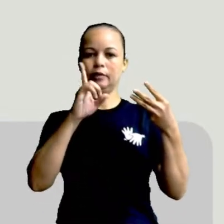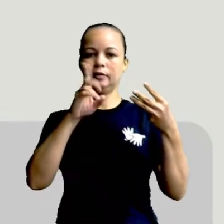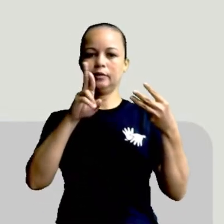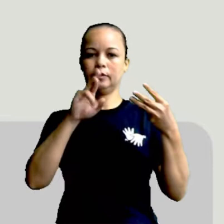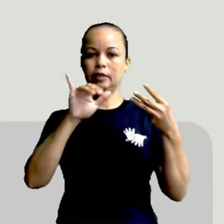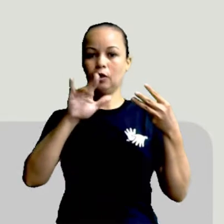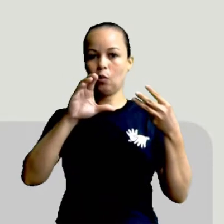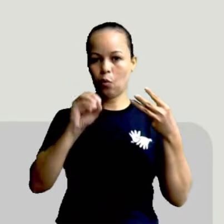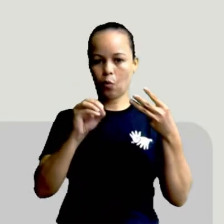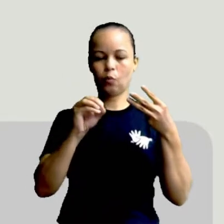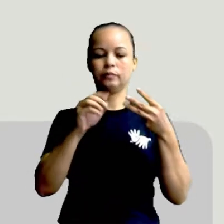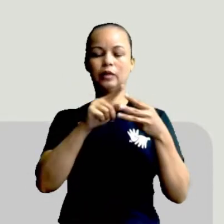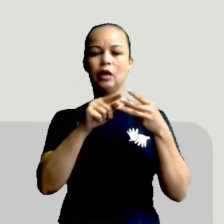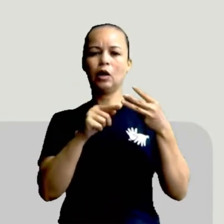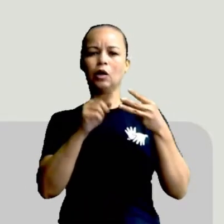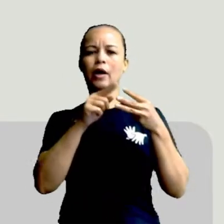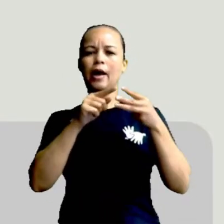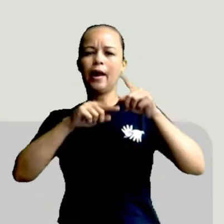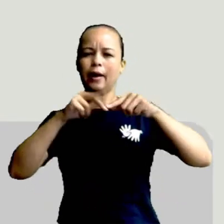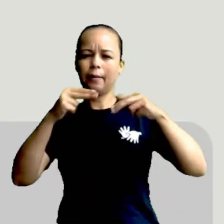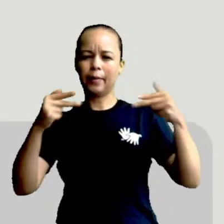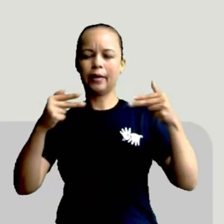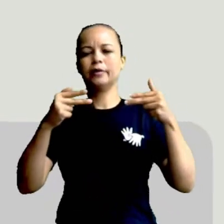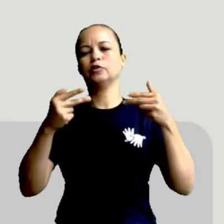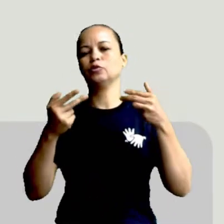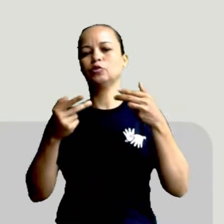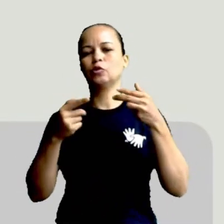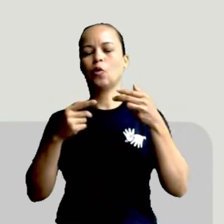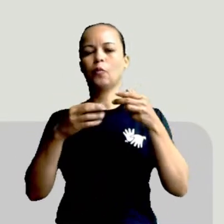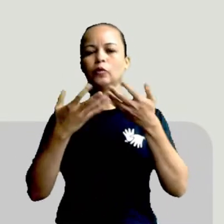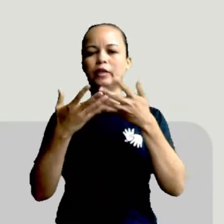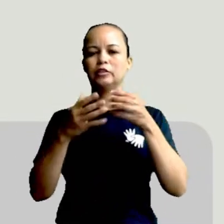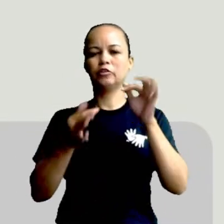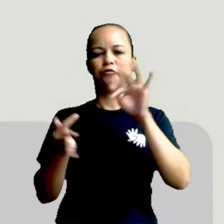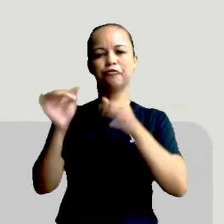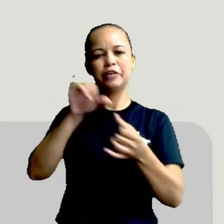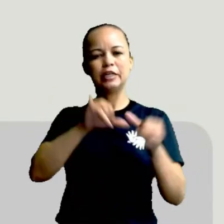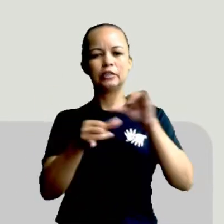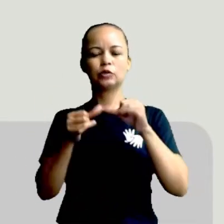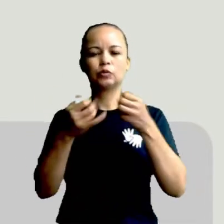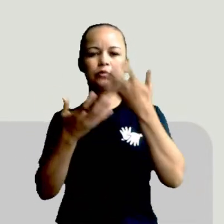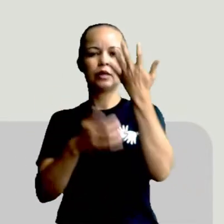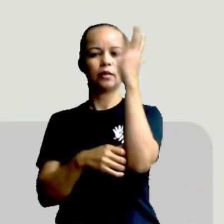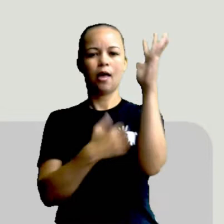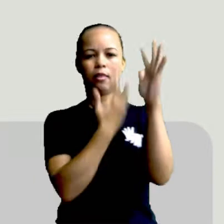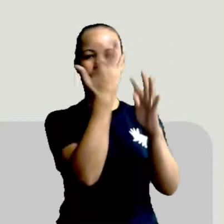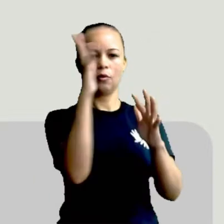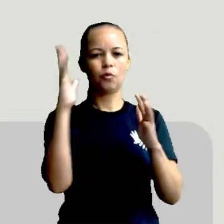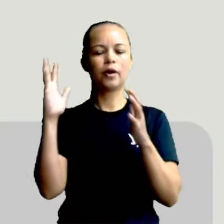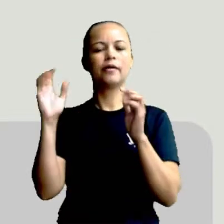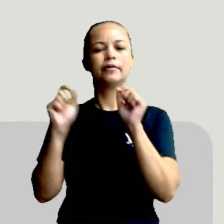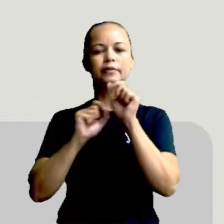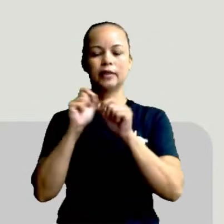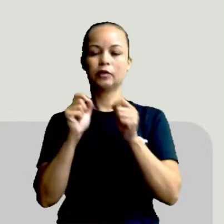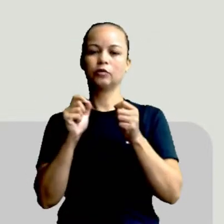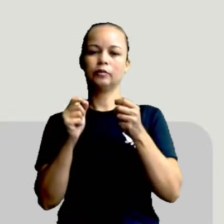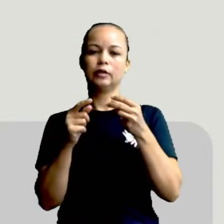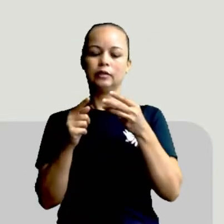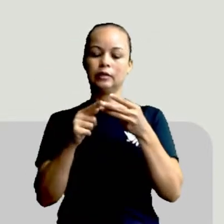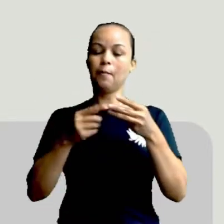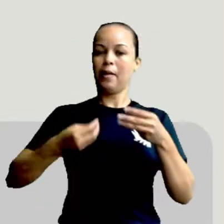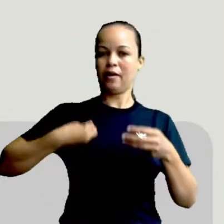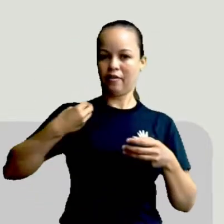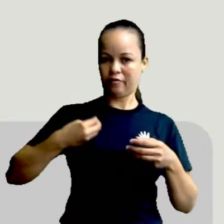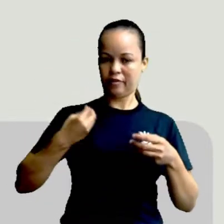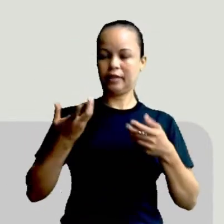como elemento ou componente físico da natureza, como ambiente para a vida, né? A questão do ambiente aquático, lembrando